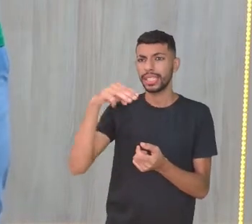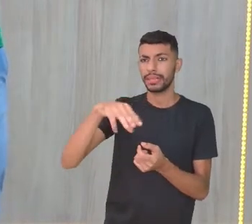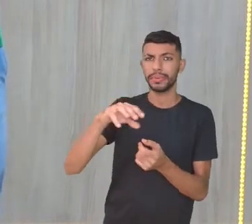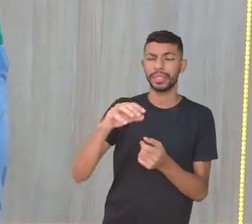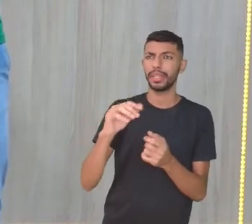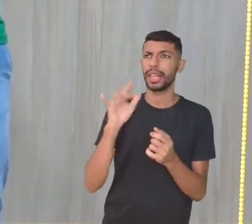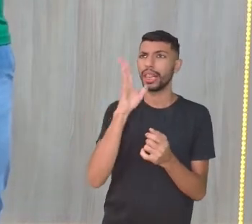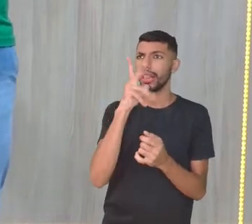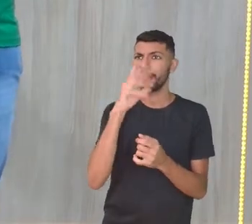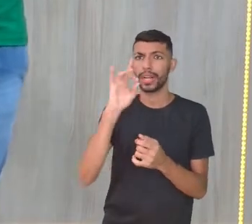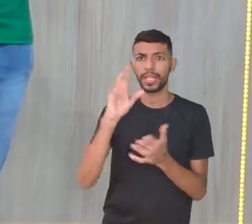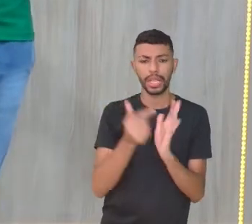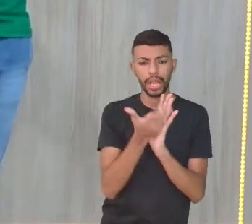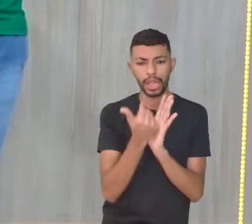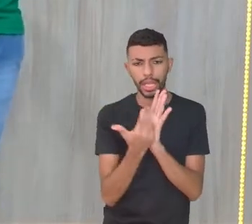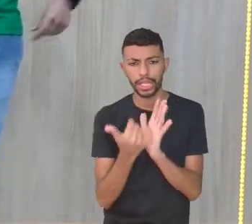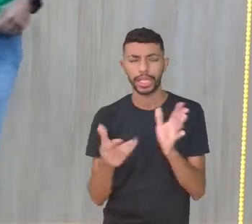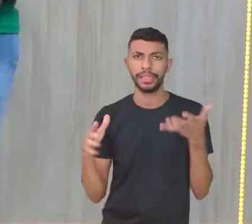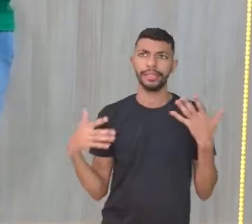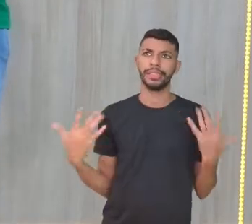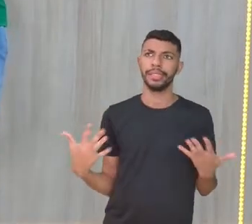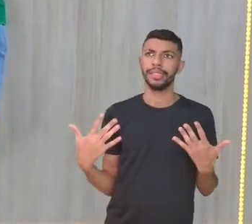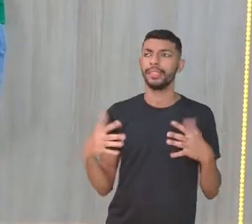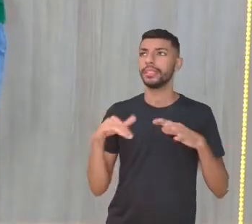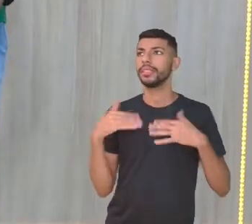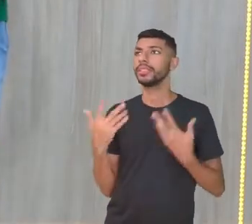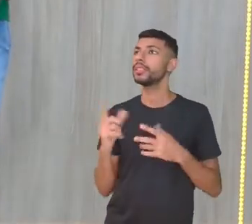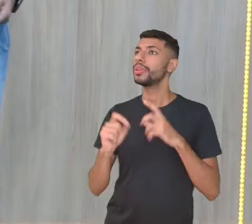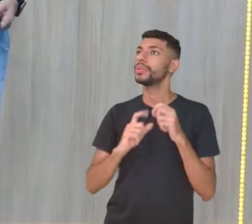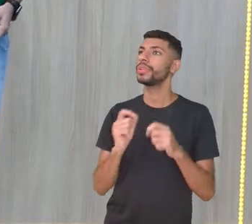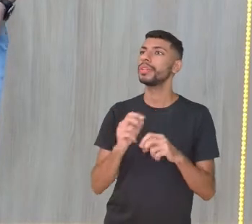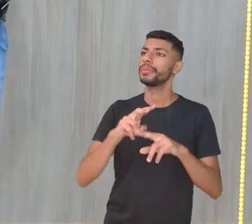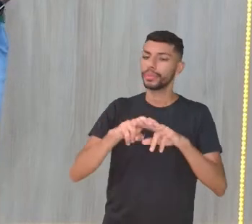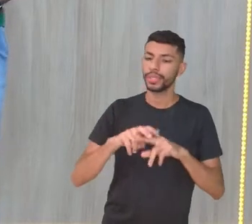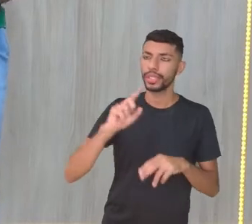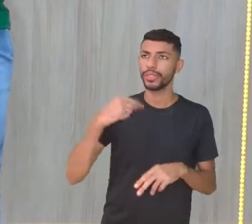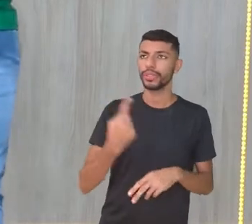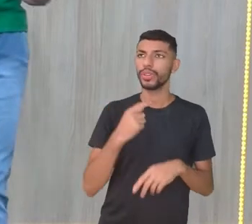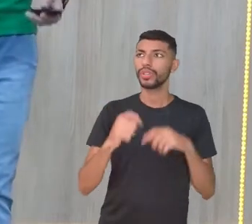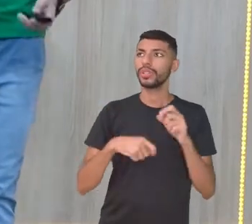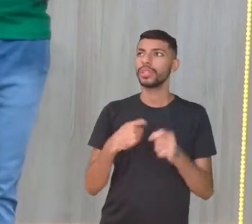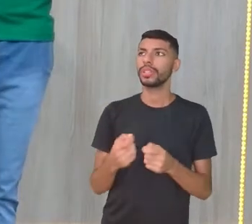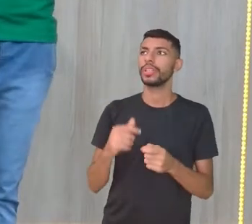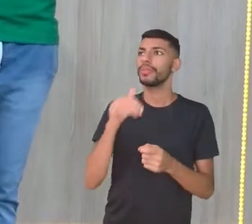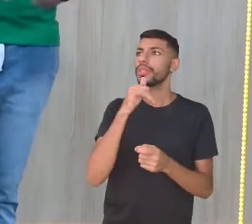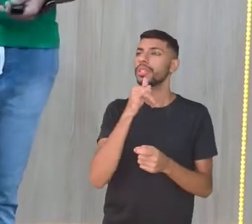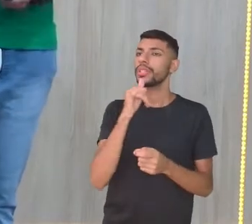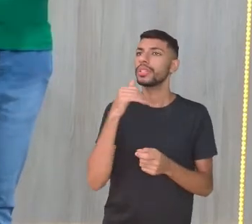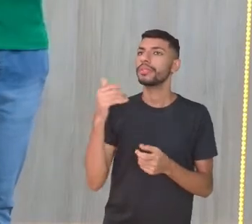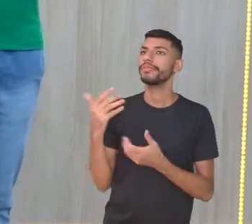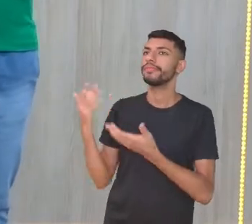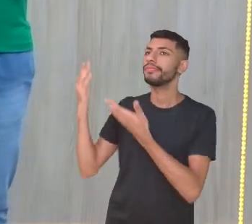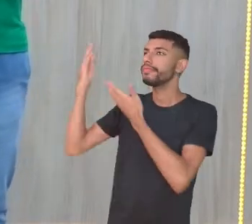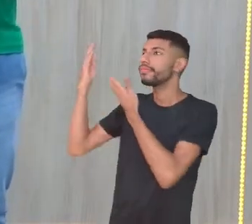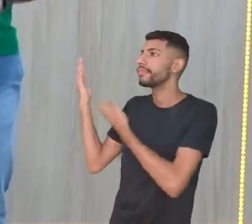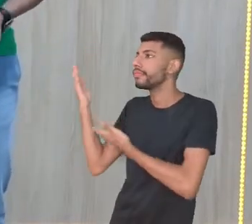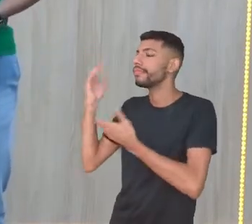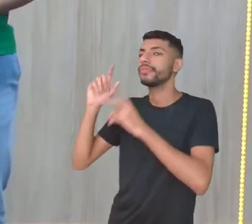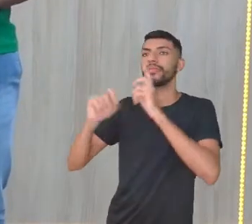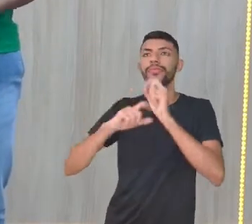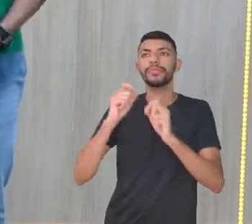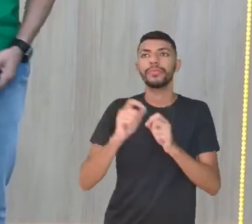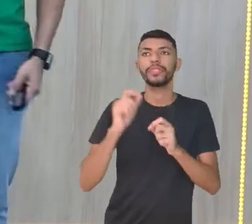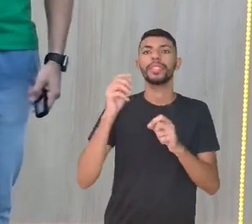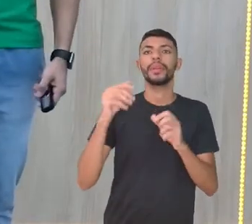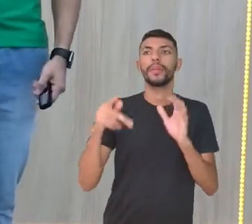bolacha, desenhar o chocolate. Então, por convenção, a gente adotou aí que esses